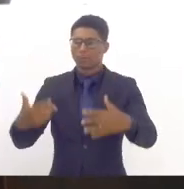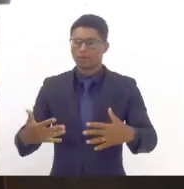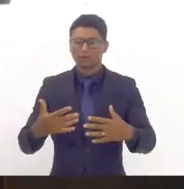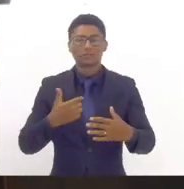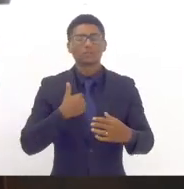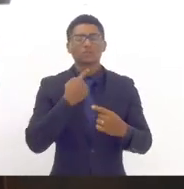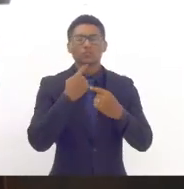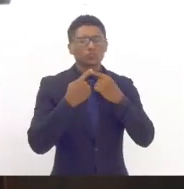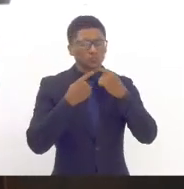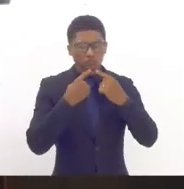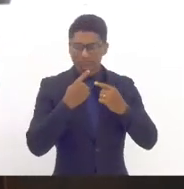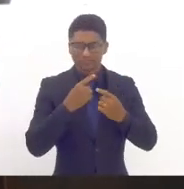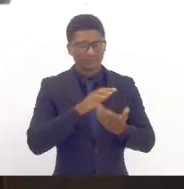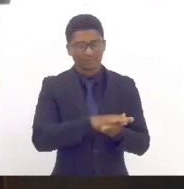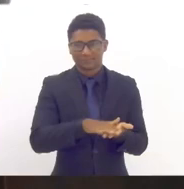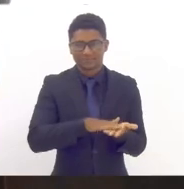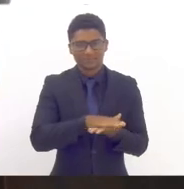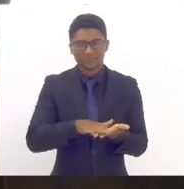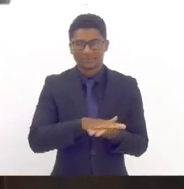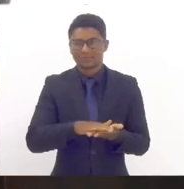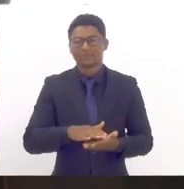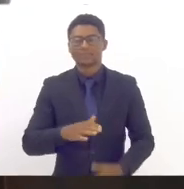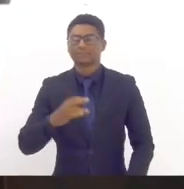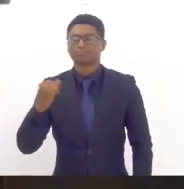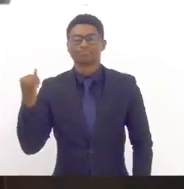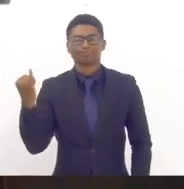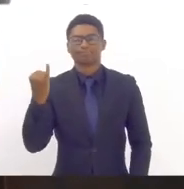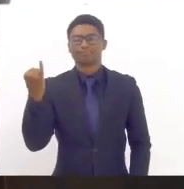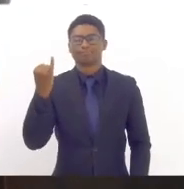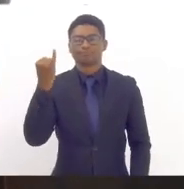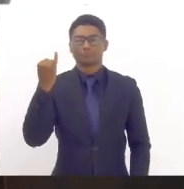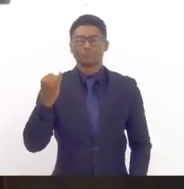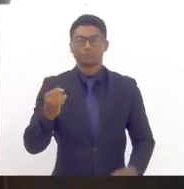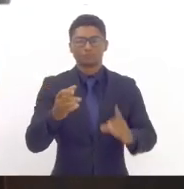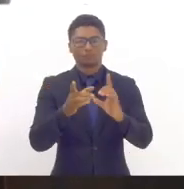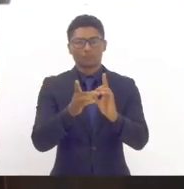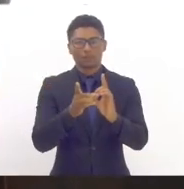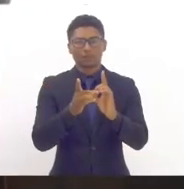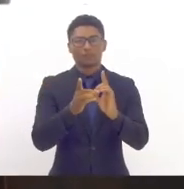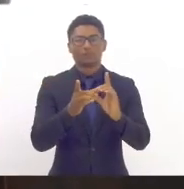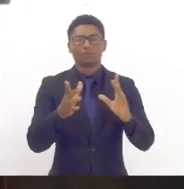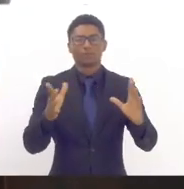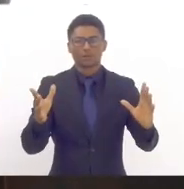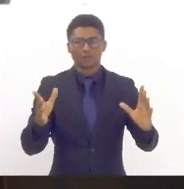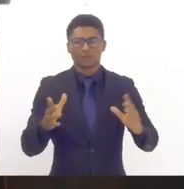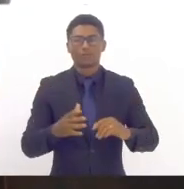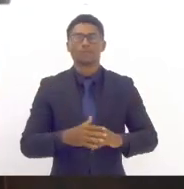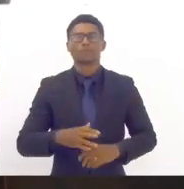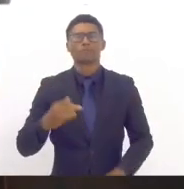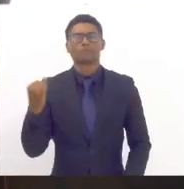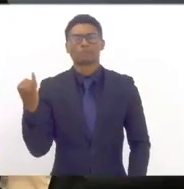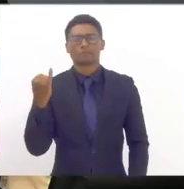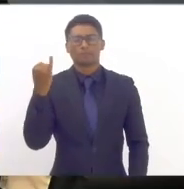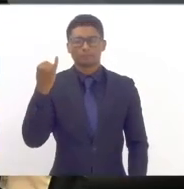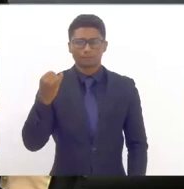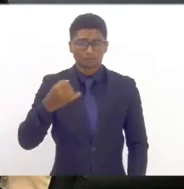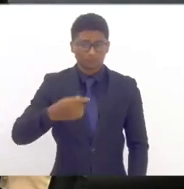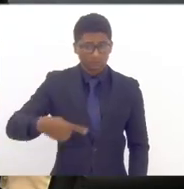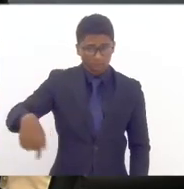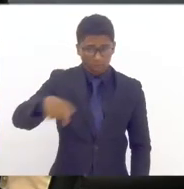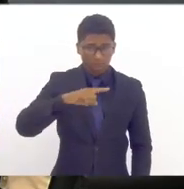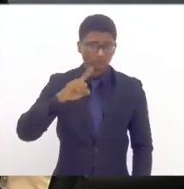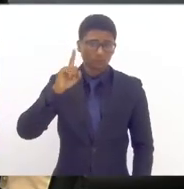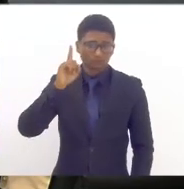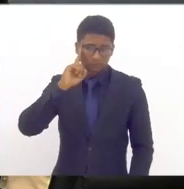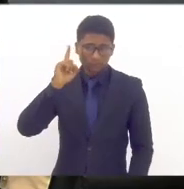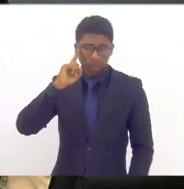dúvida, é fundamental a democracia, fundamental que a gente possa ter cada dia, cada